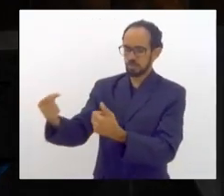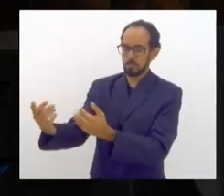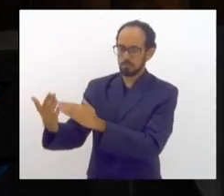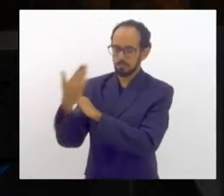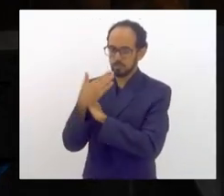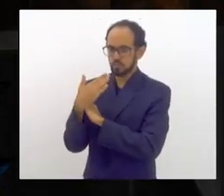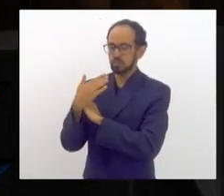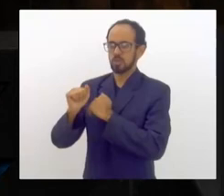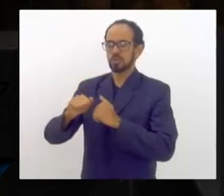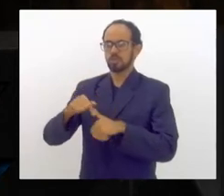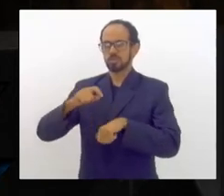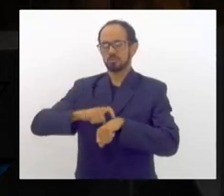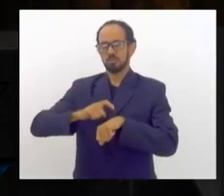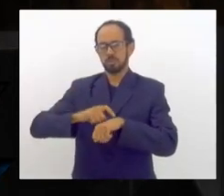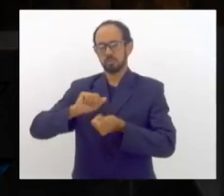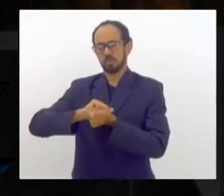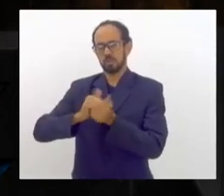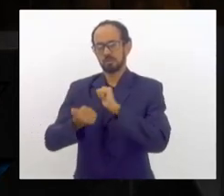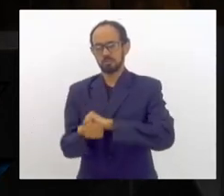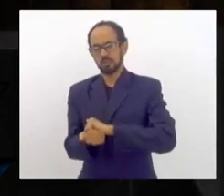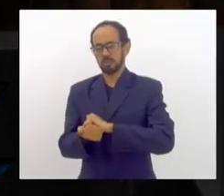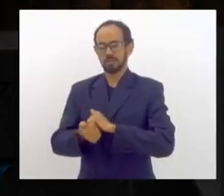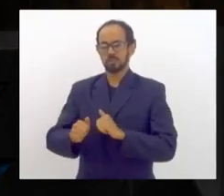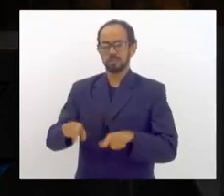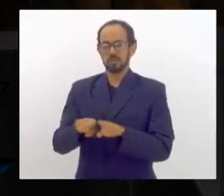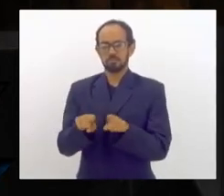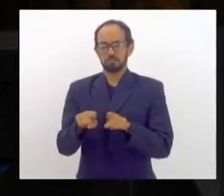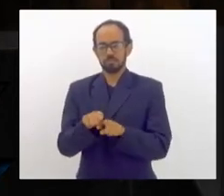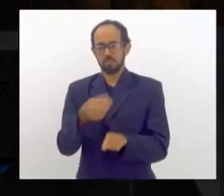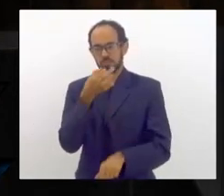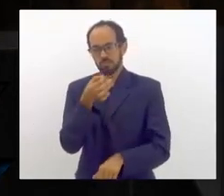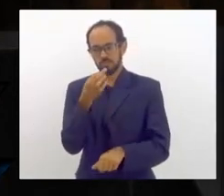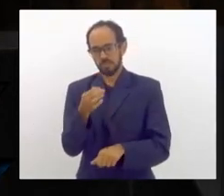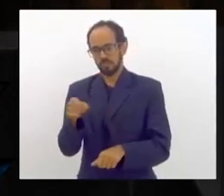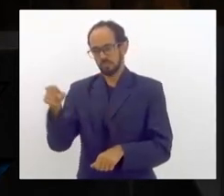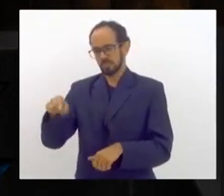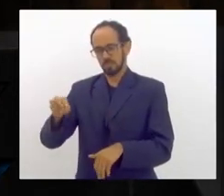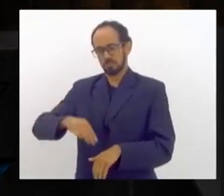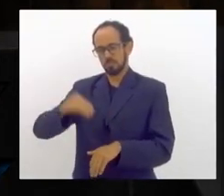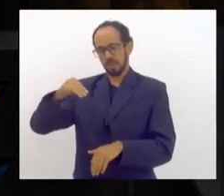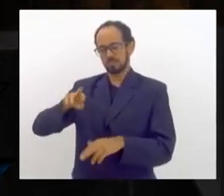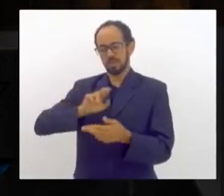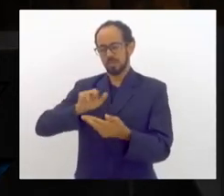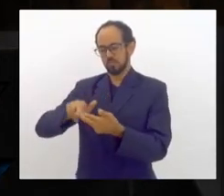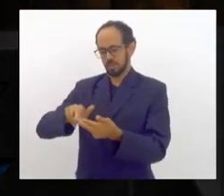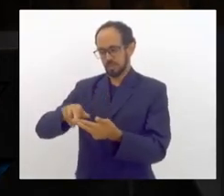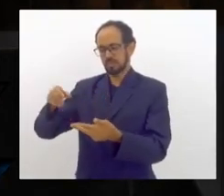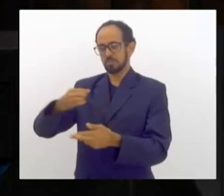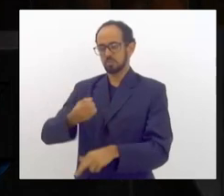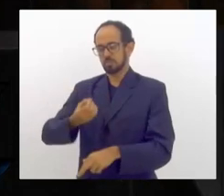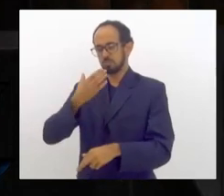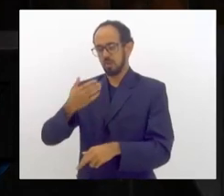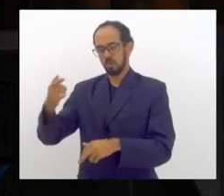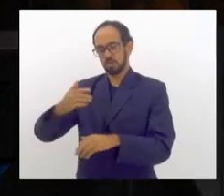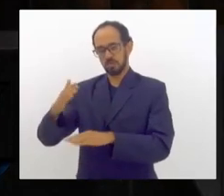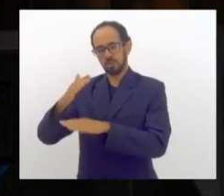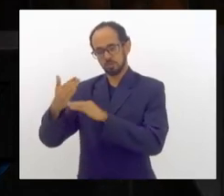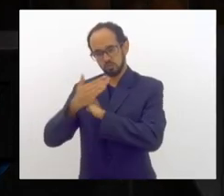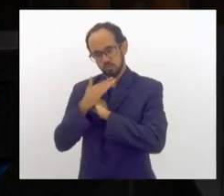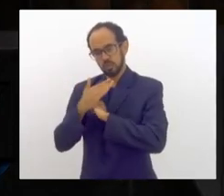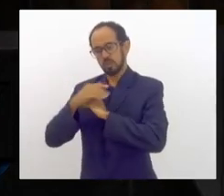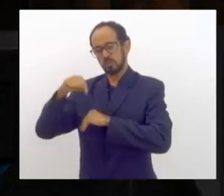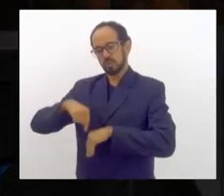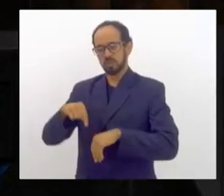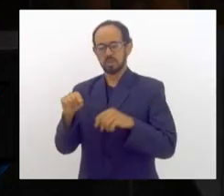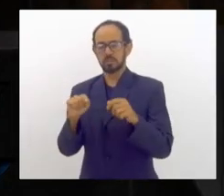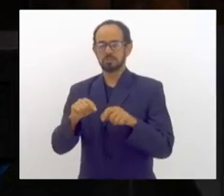que eu estou me adaptando com esse microfone, Rodrigão, e você é um mestre aqui, uma referência, um cara super gente boa que está me abraçando bastante aqui dentro da casa,